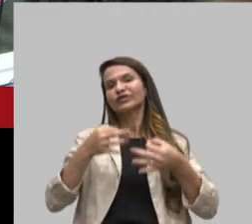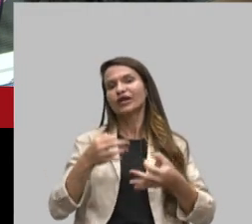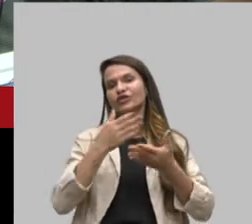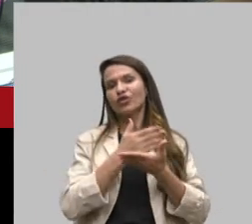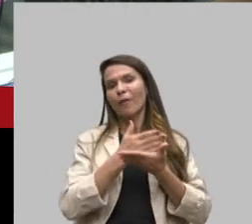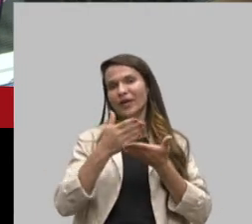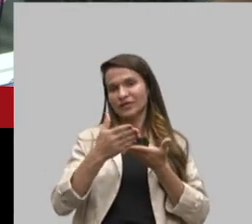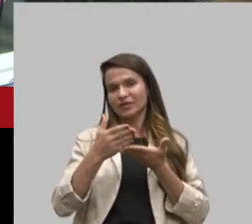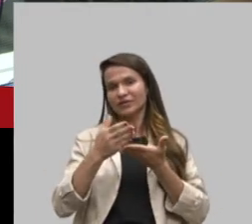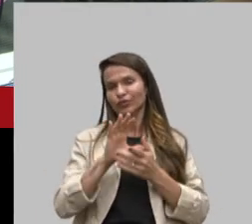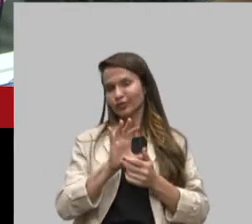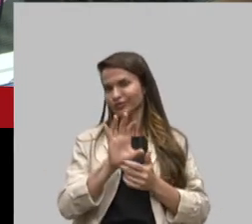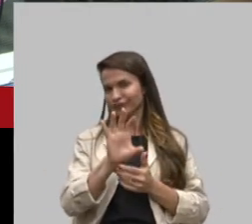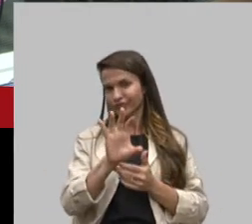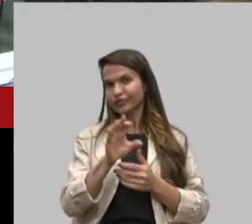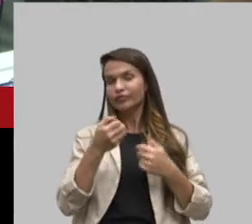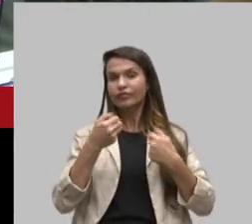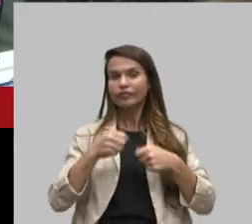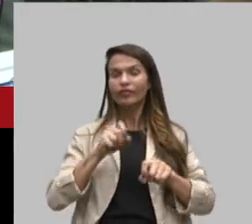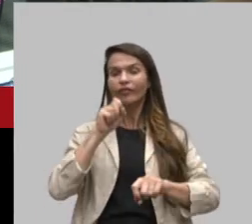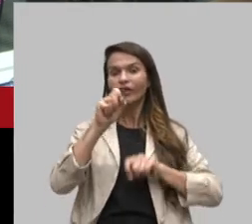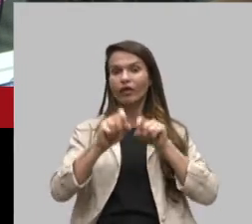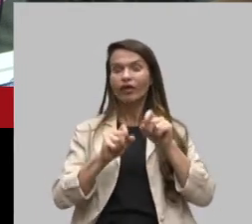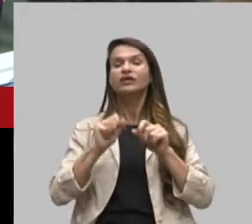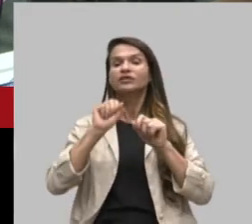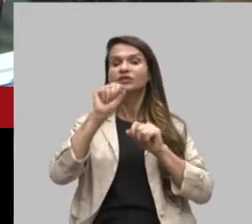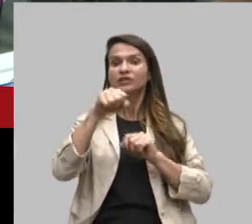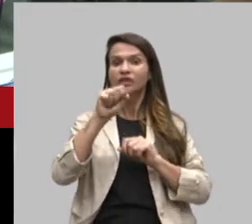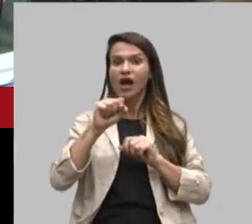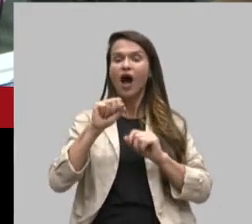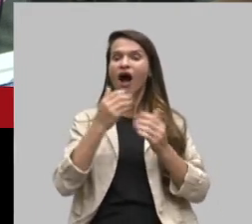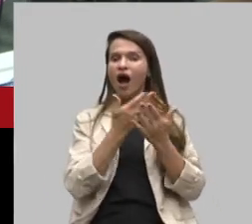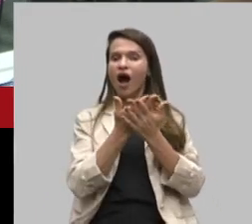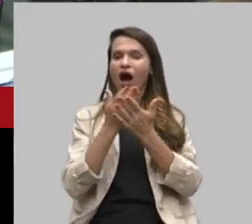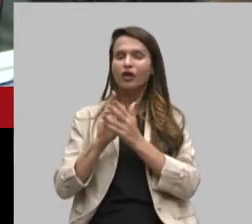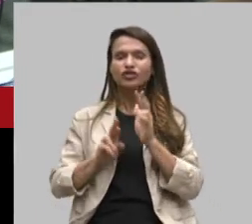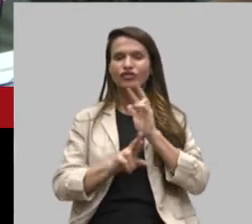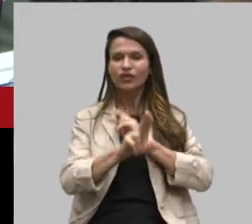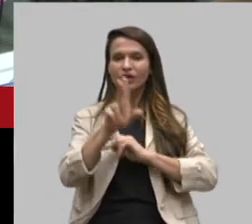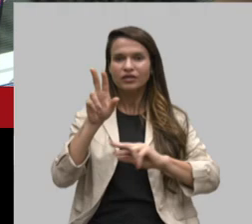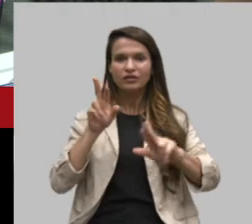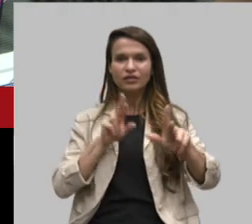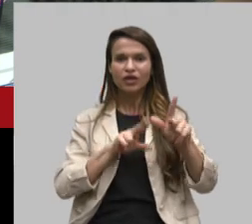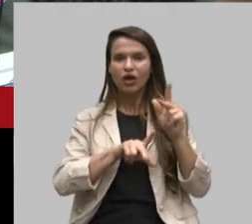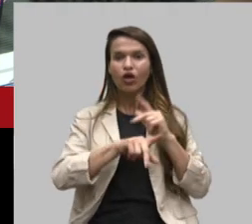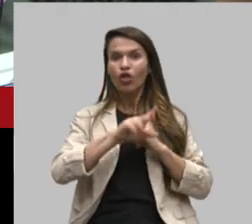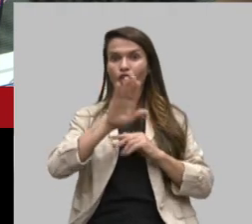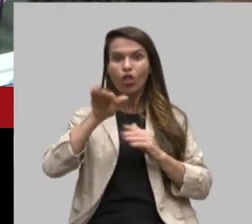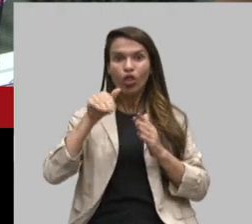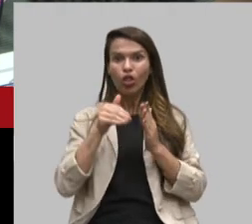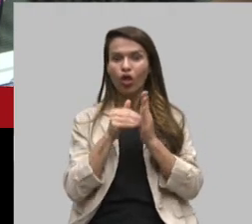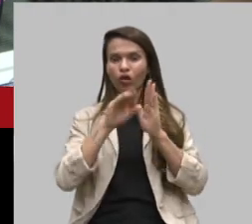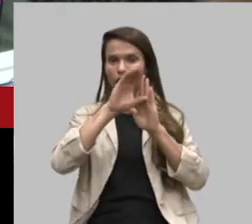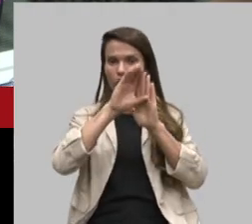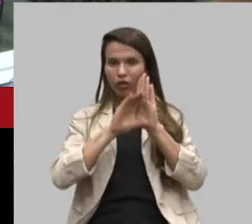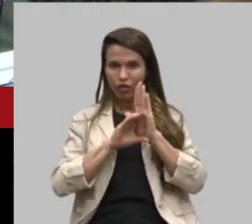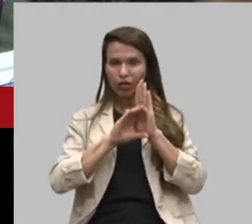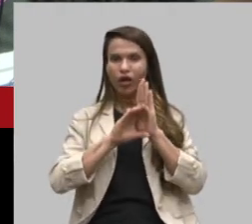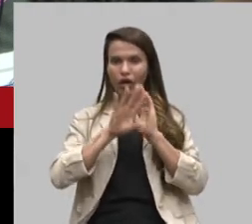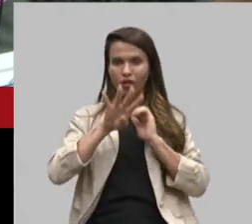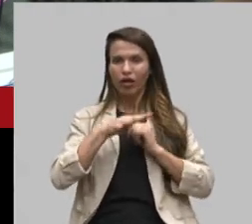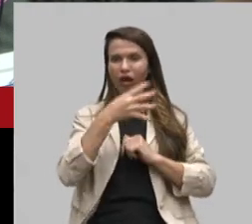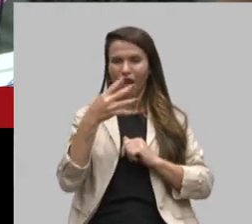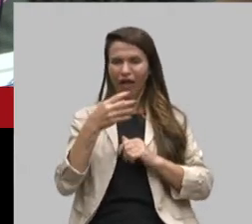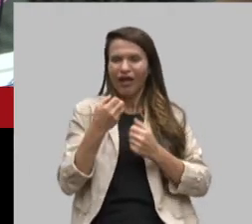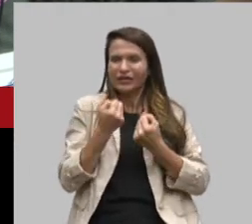isso é necessário sim aulas diferenciadas Porque toda a grade curricular do novo ensino médio é cansativa